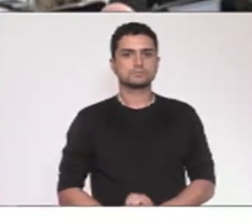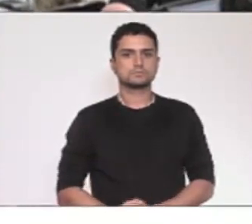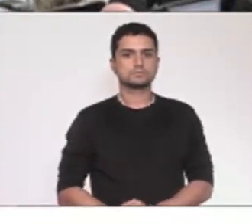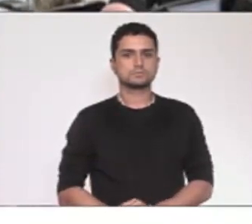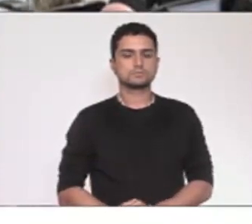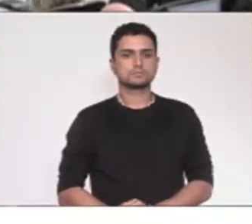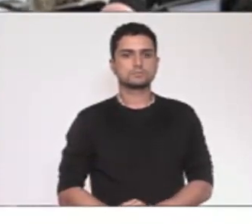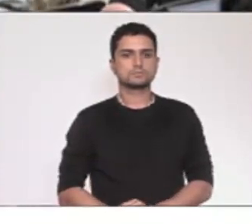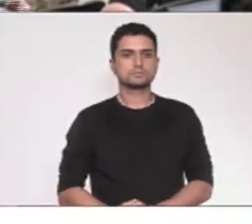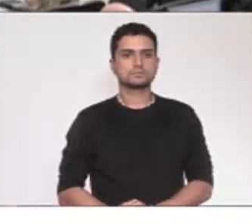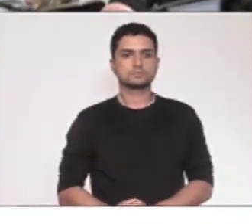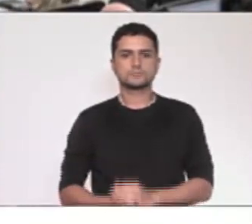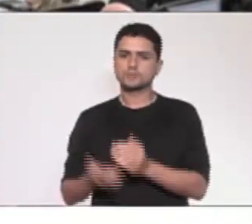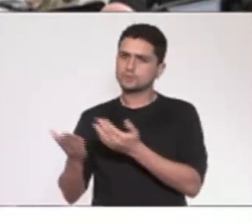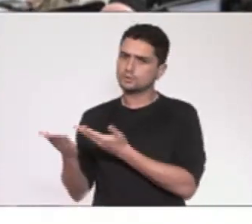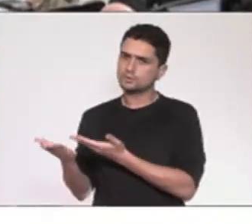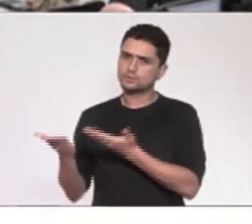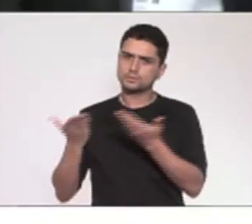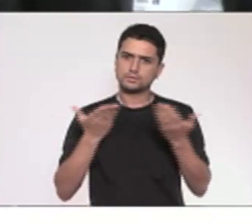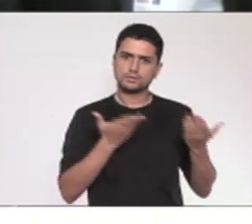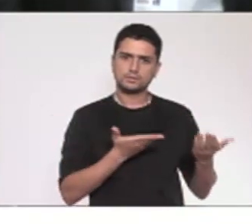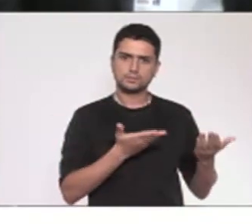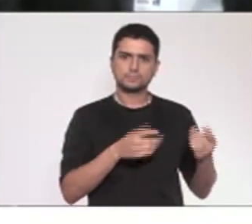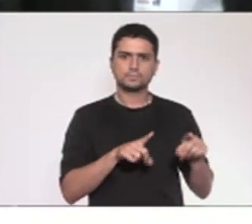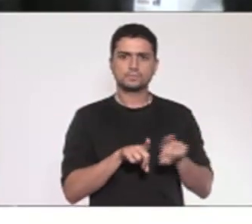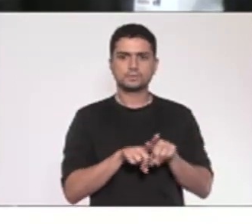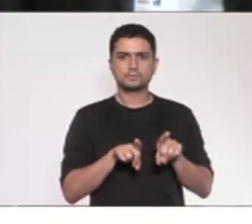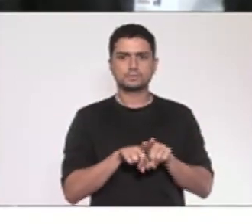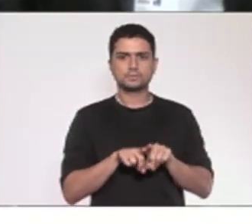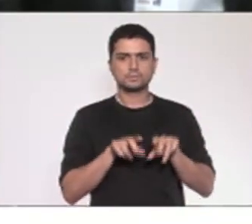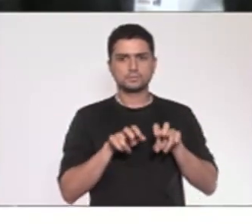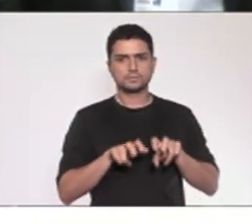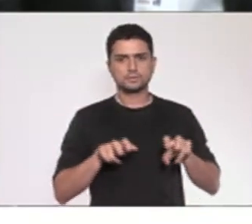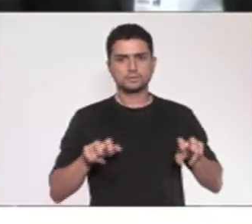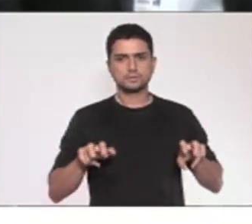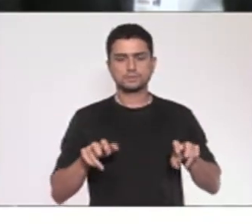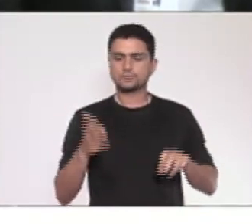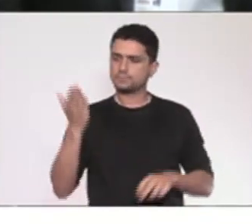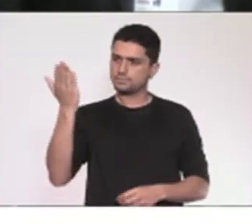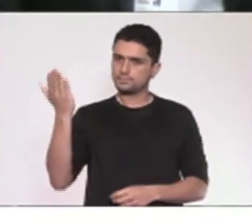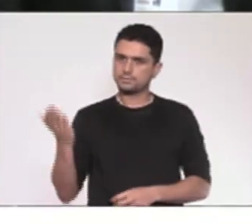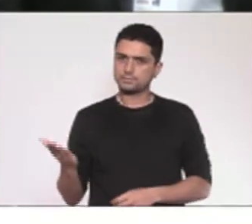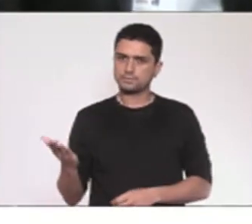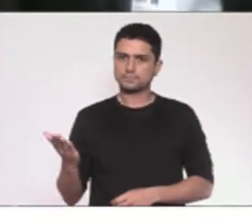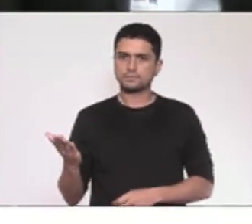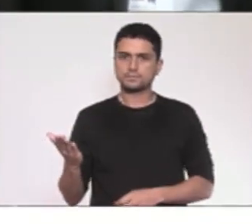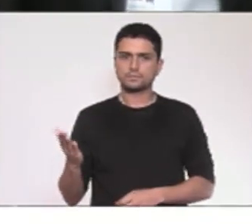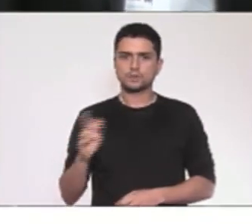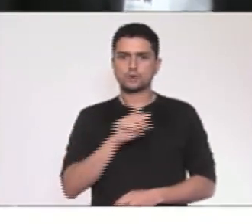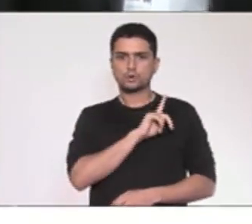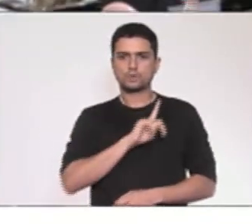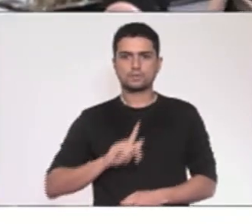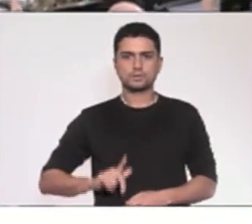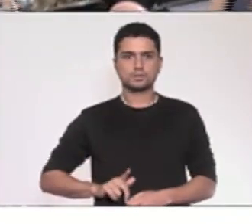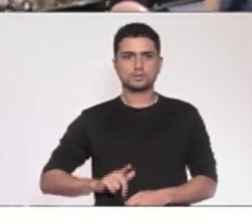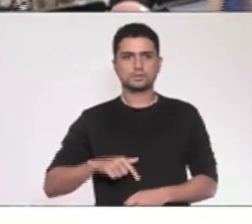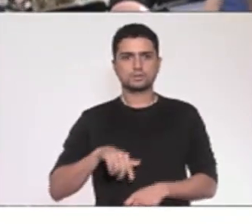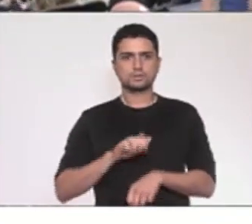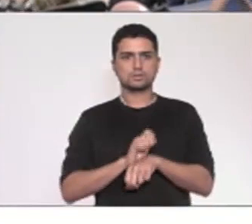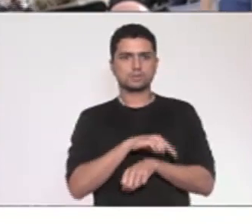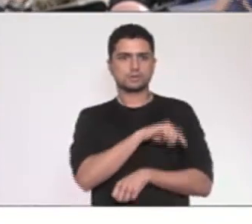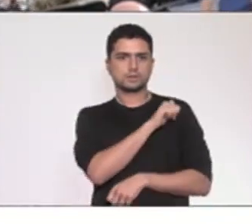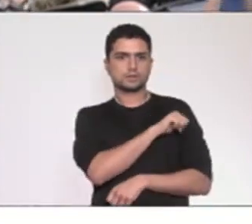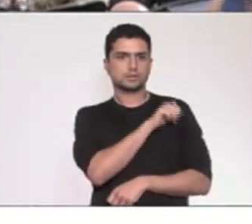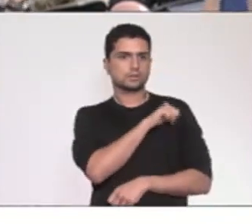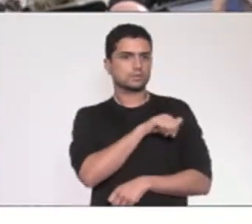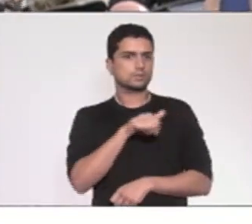Convido também para compor a mesa o excelentíssimo senhor governador do Estado do Rio de Janeiro, Wilson Witzel. Uma salva de palmas, por